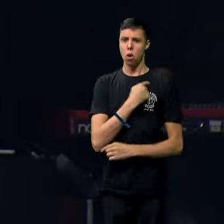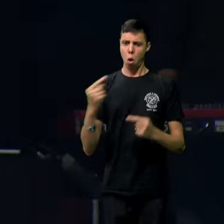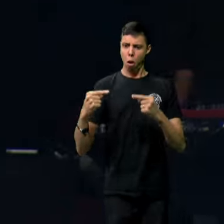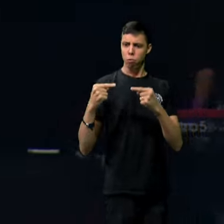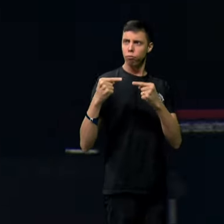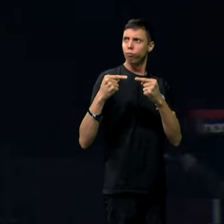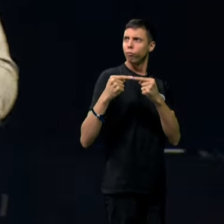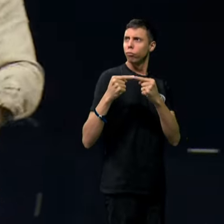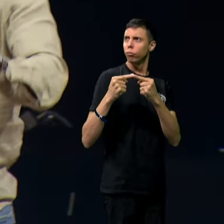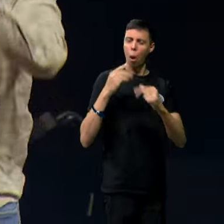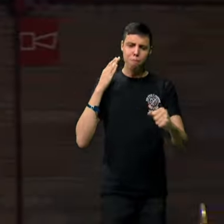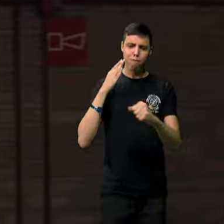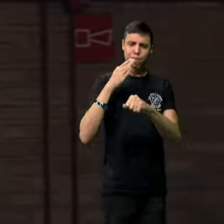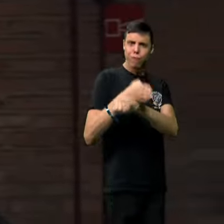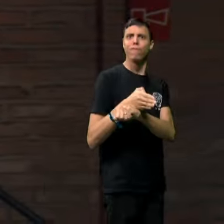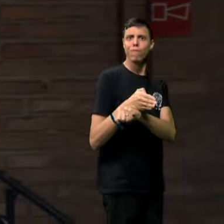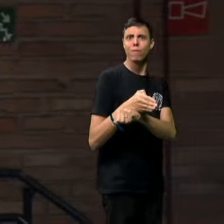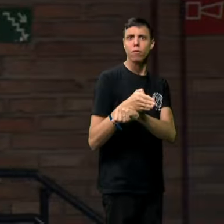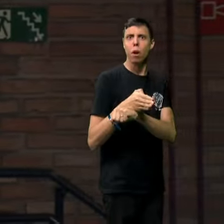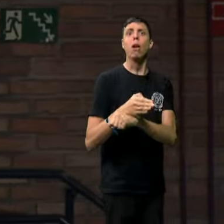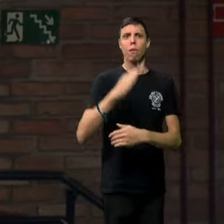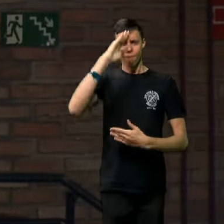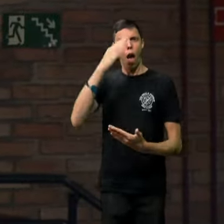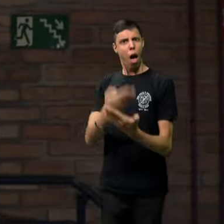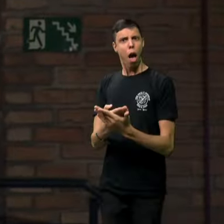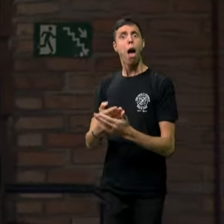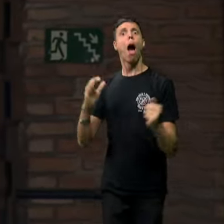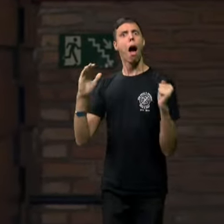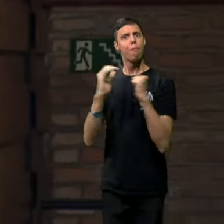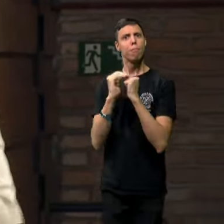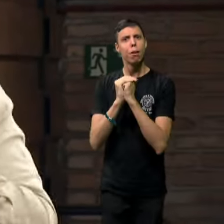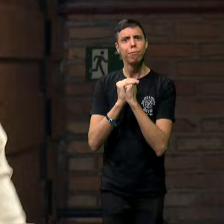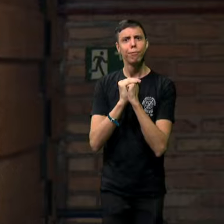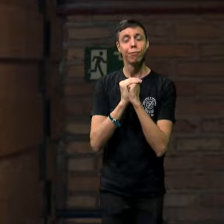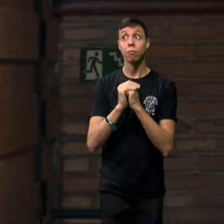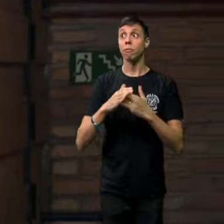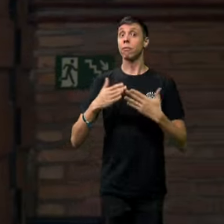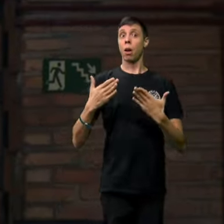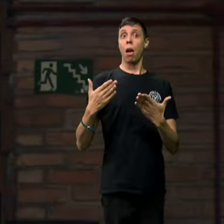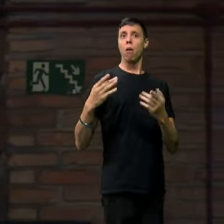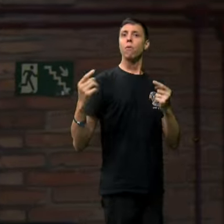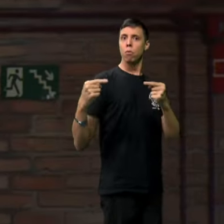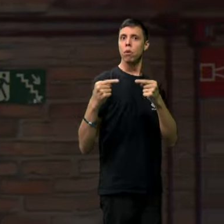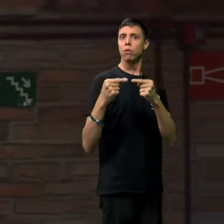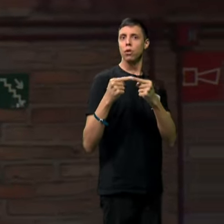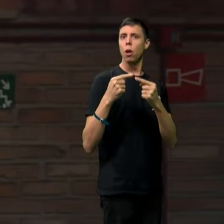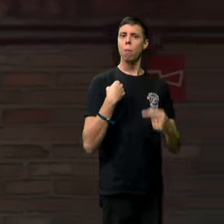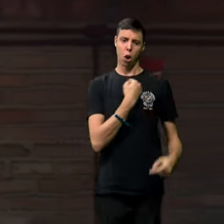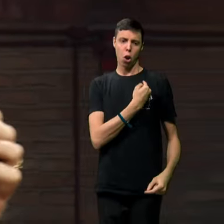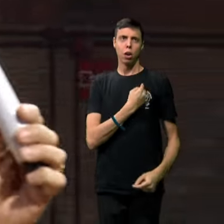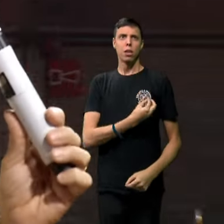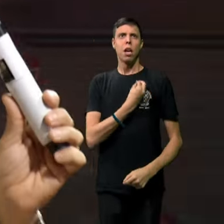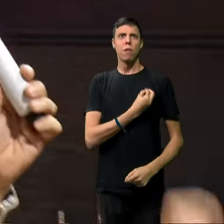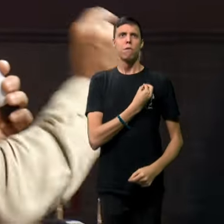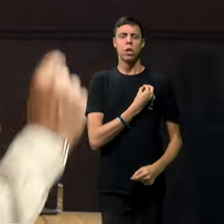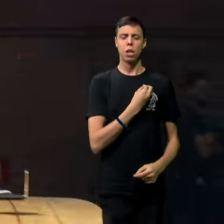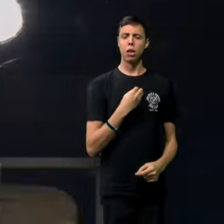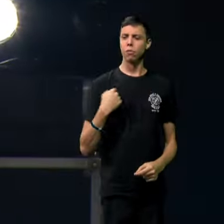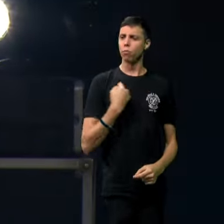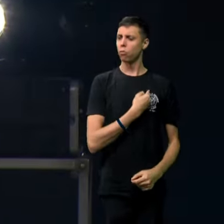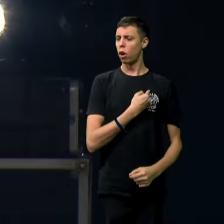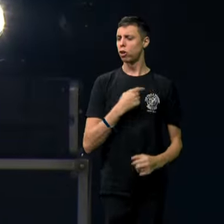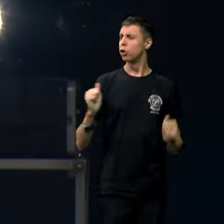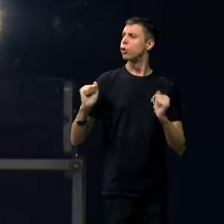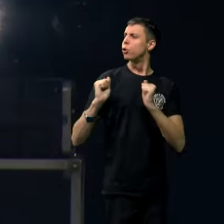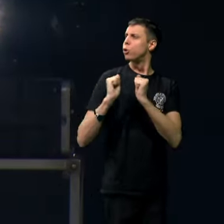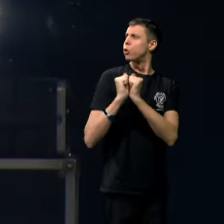destino que Deus tem para nossas vidas. Quantos creem, digam amém. E o destino de Deus para minha vida e sua vida é estar